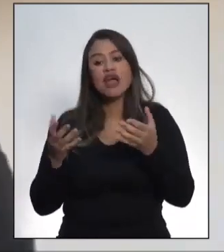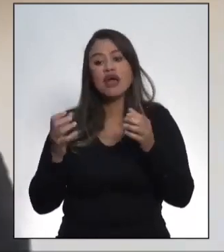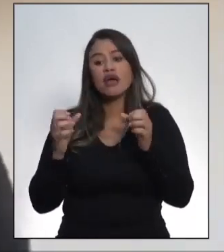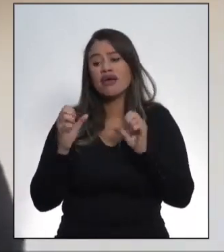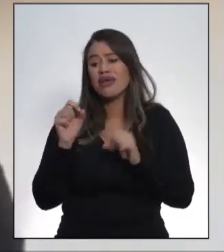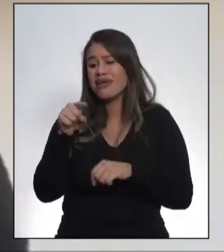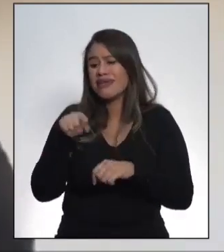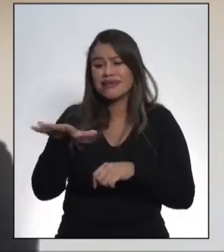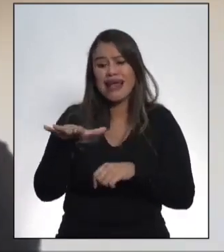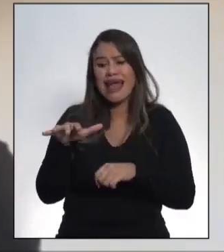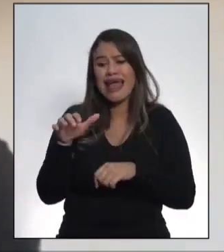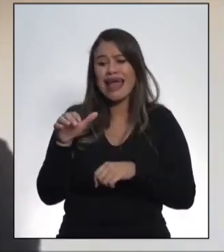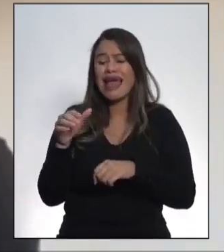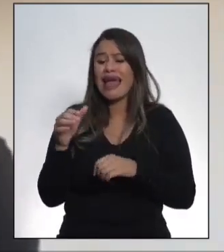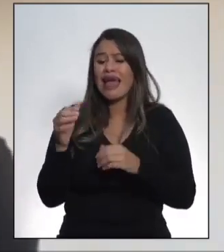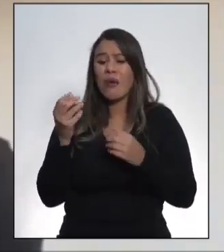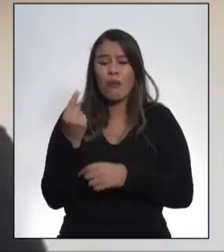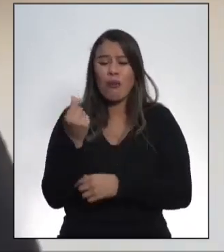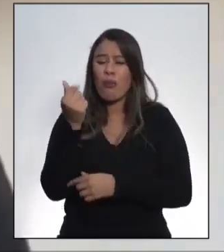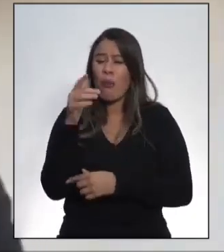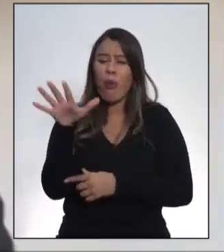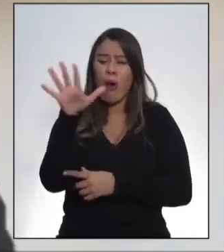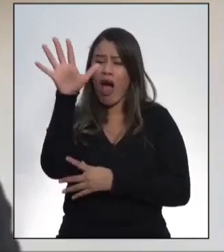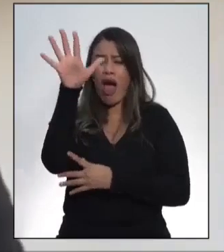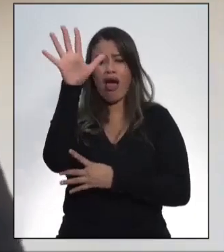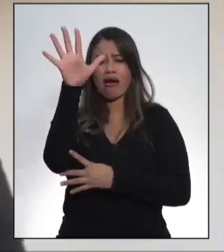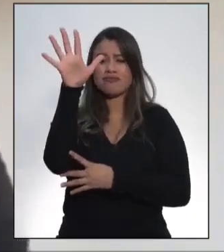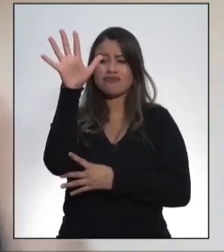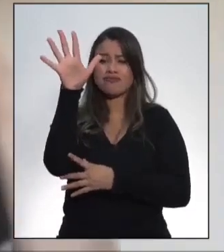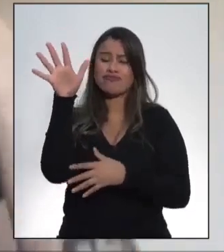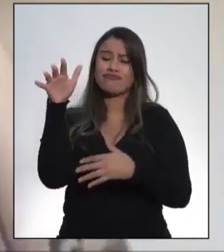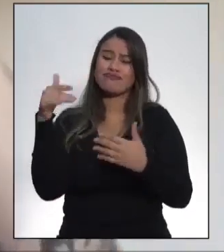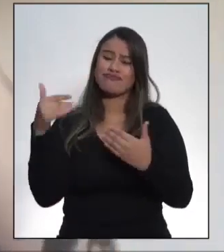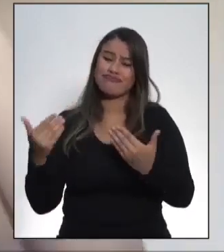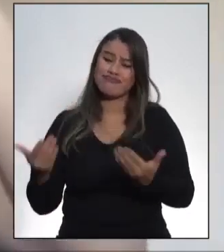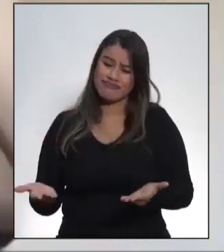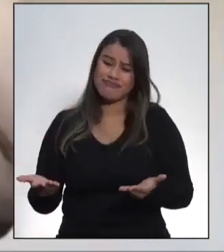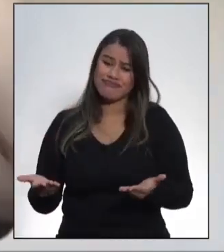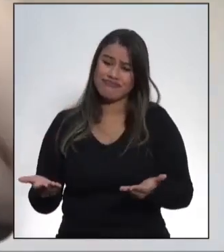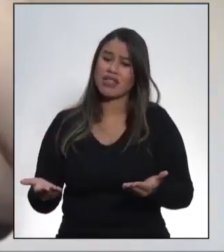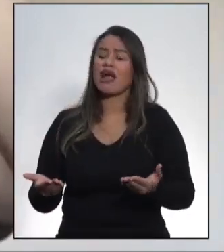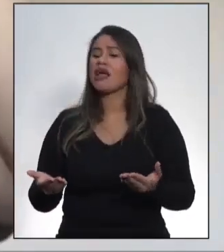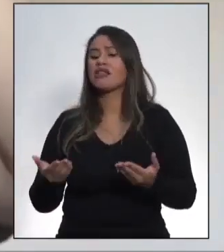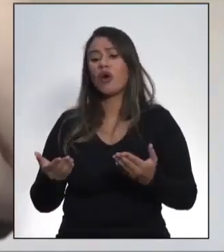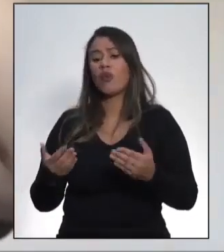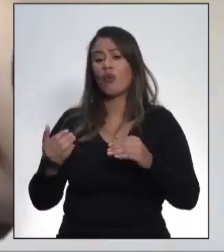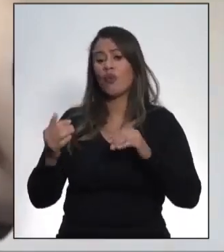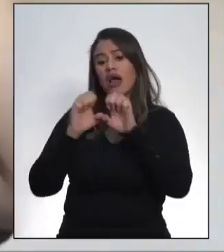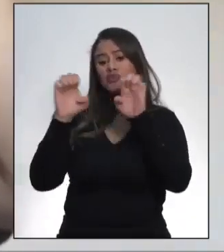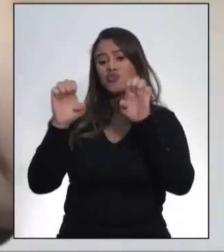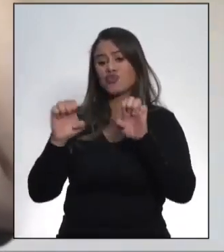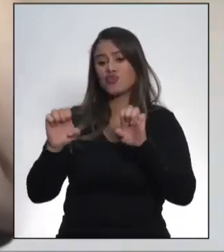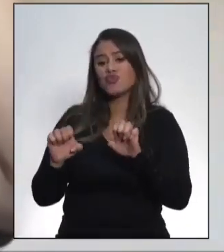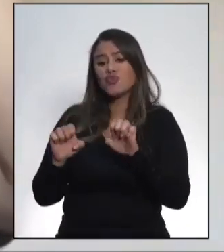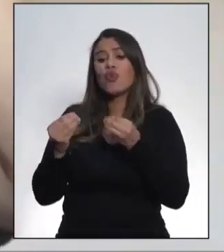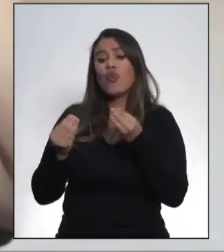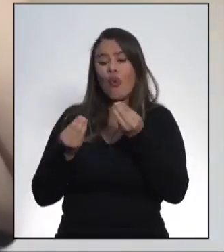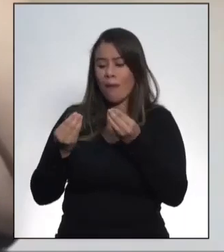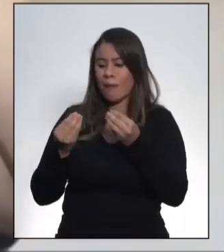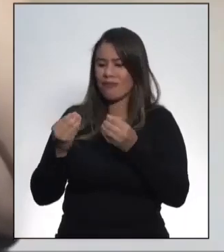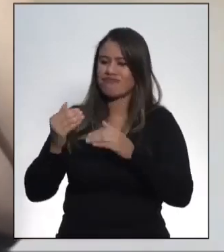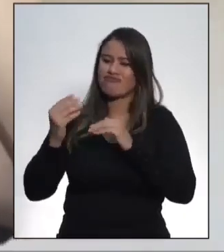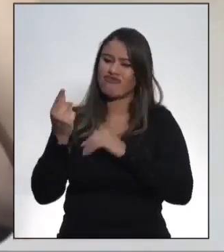de custos alta e você provavelmente também vai acabar com preço alto para cobrir os seus custos e